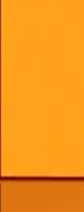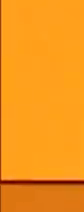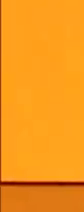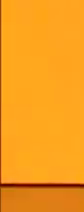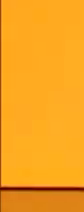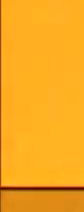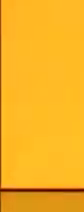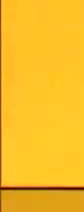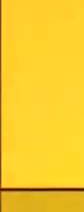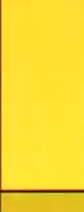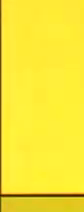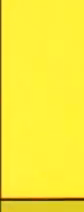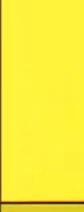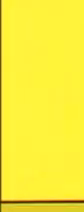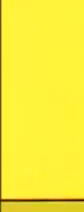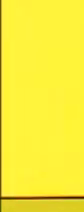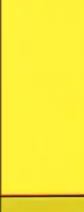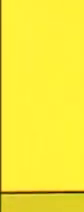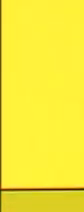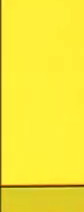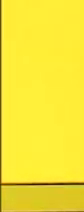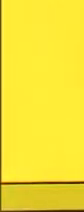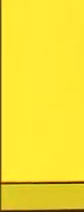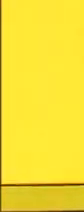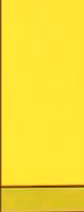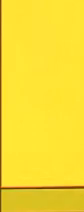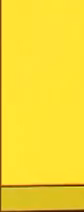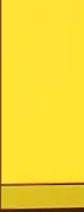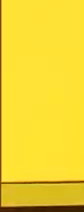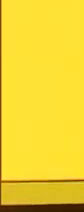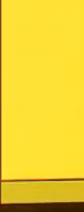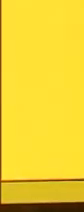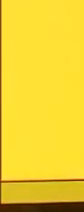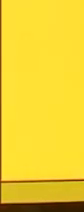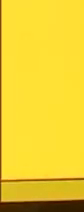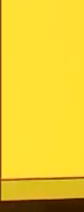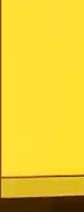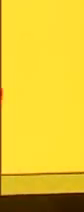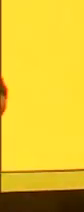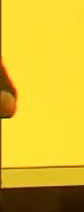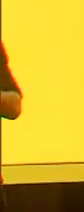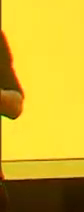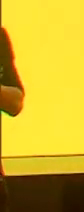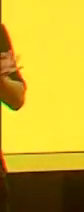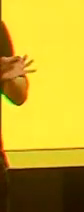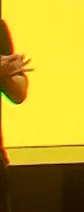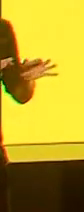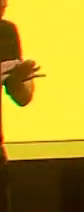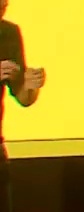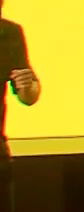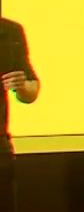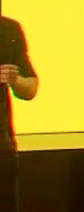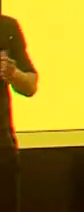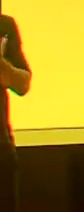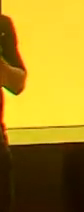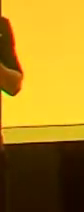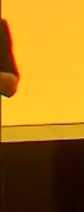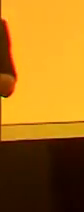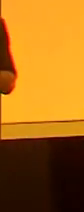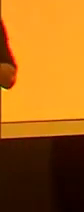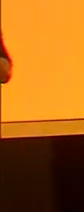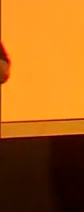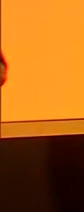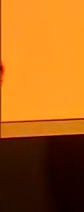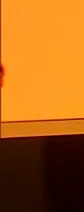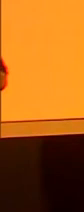quanto a ID estudantil. E o da Apple, nós estamos apenas aguardando a publicação, fazendo pequenos ajustes junto ao fabricante, mas ainda